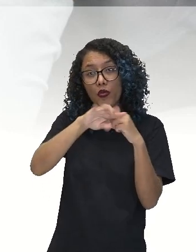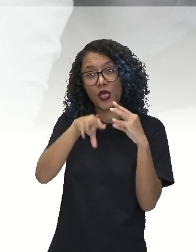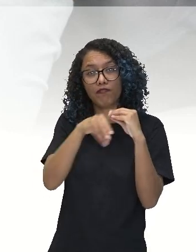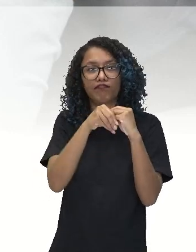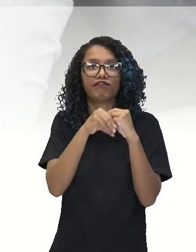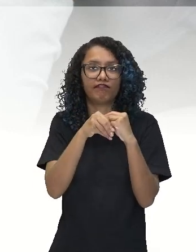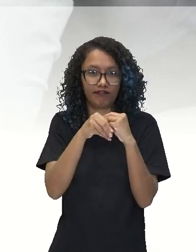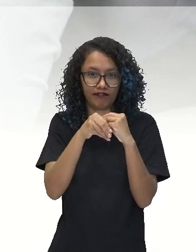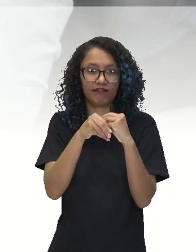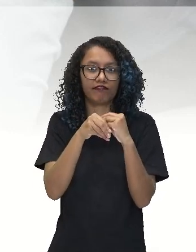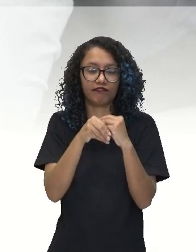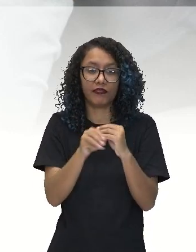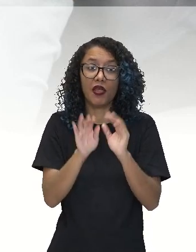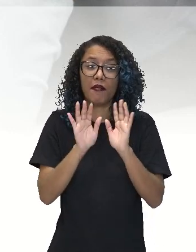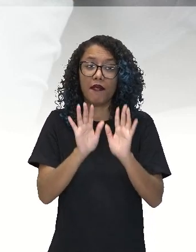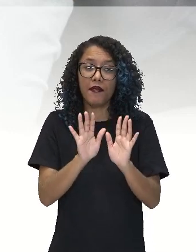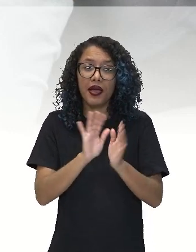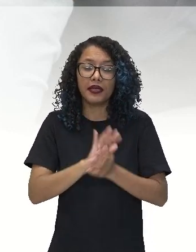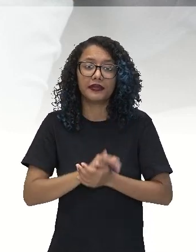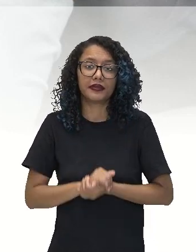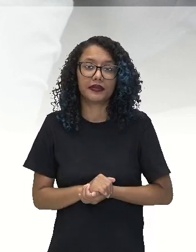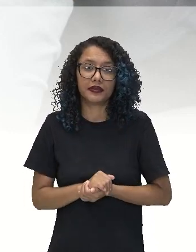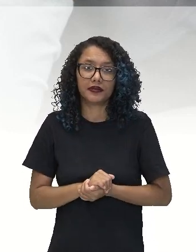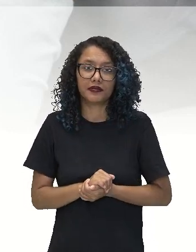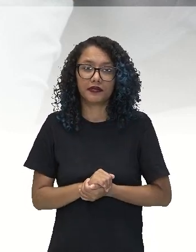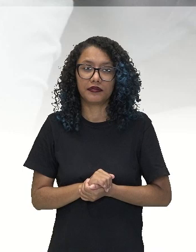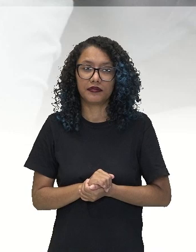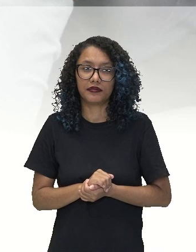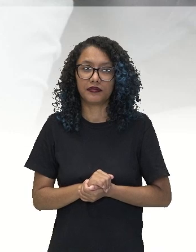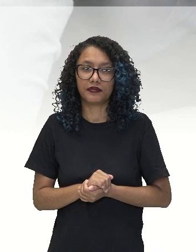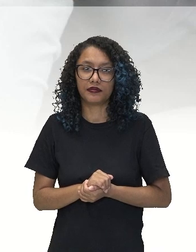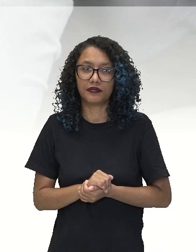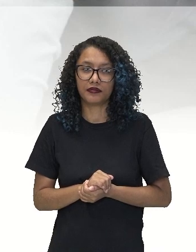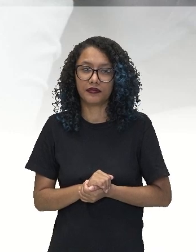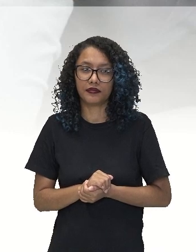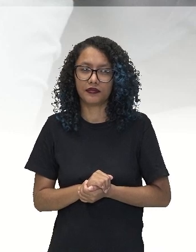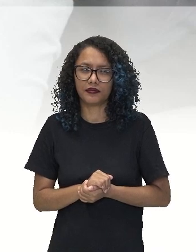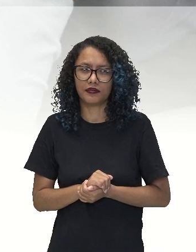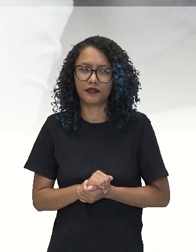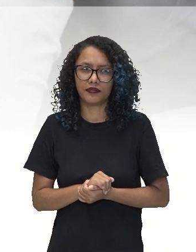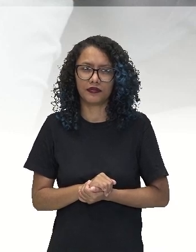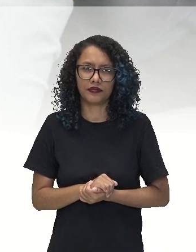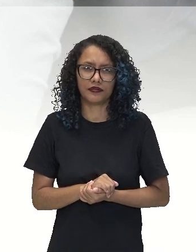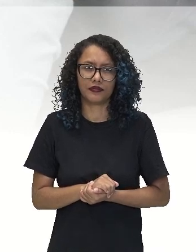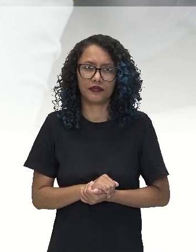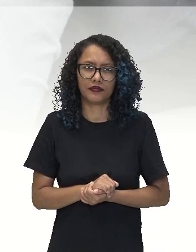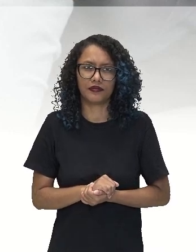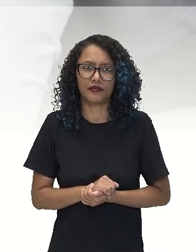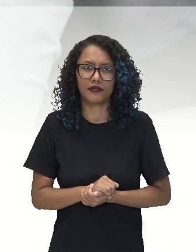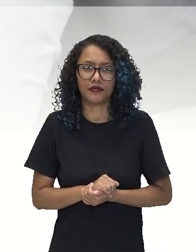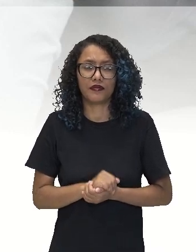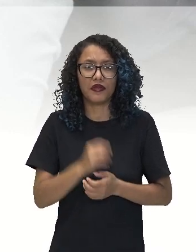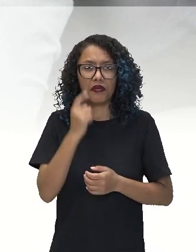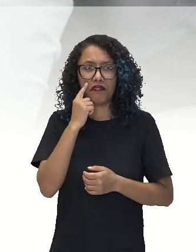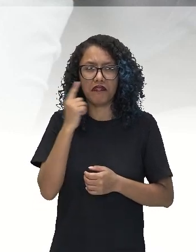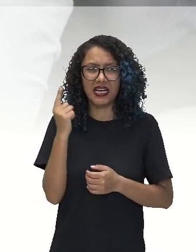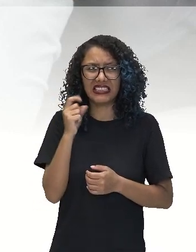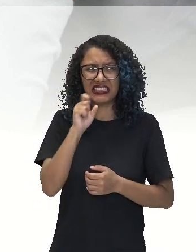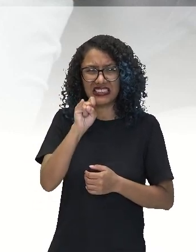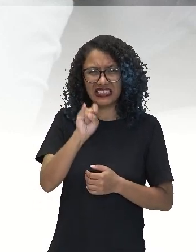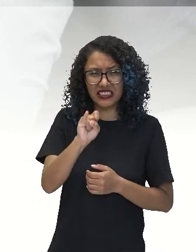nós não sabemos bem, de imediato, se lermos só essa parte aqui da frase, de que se fala.